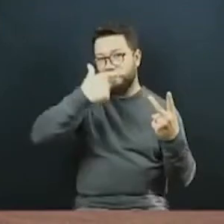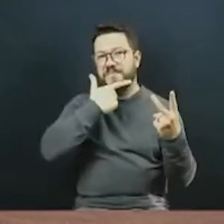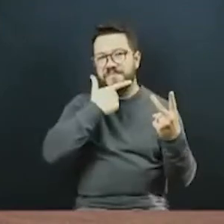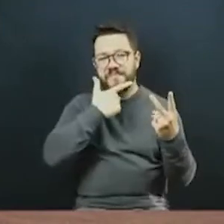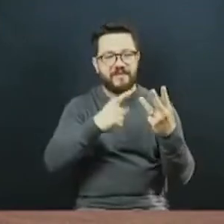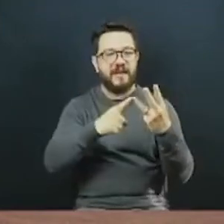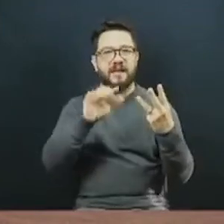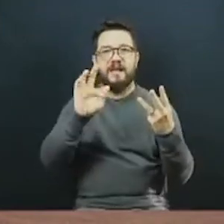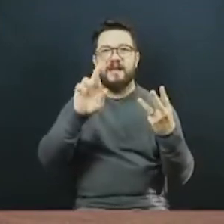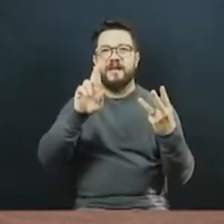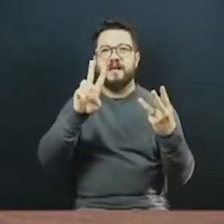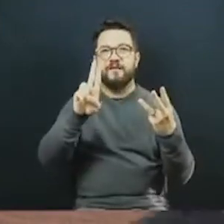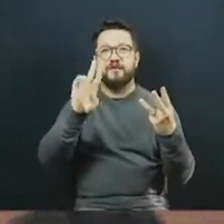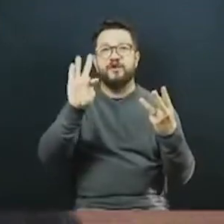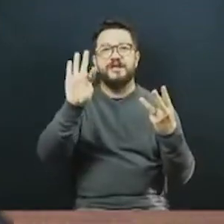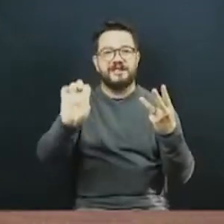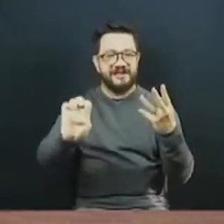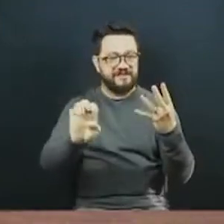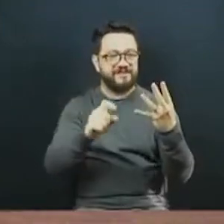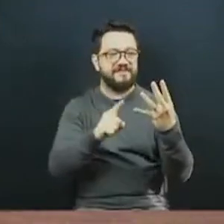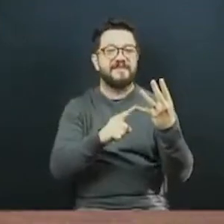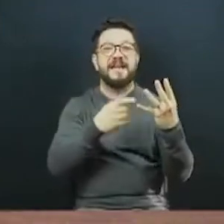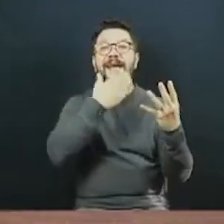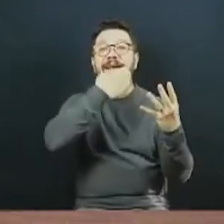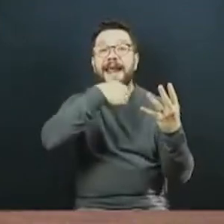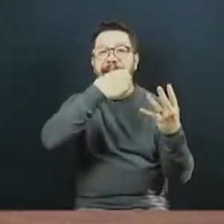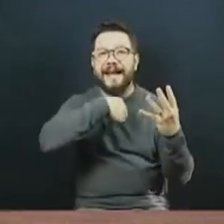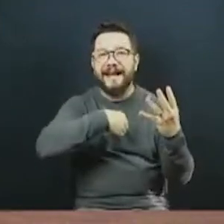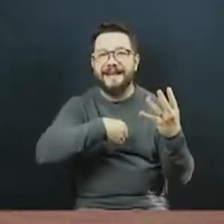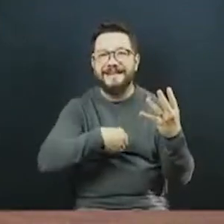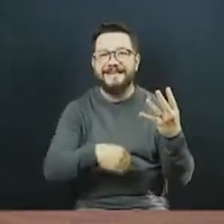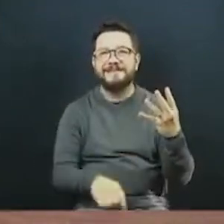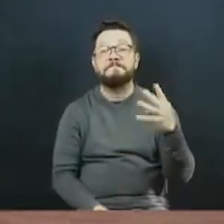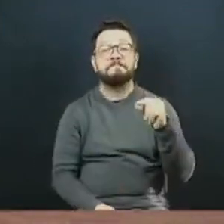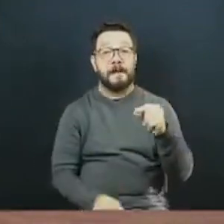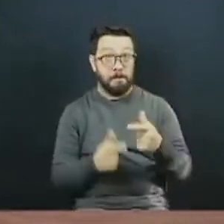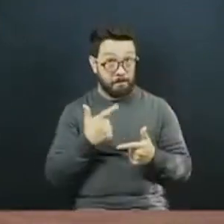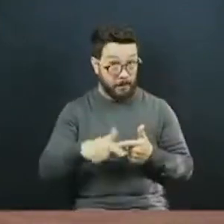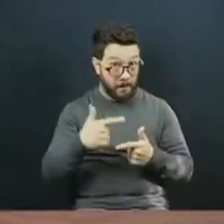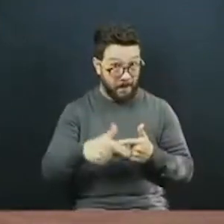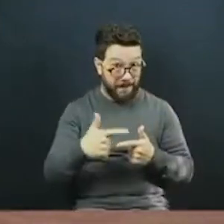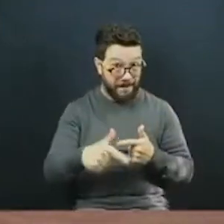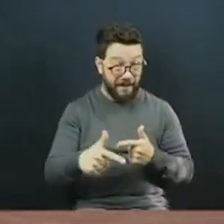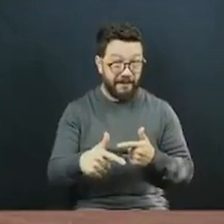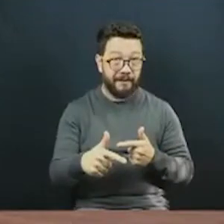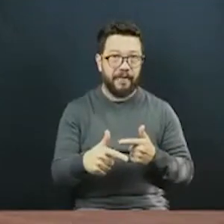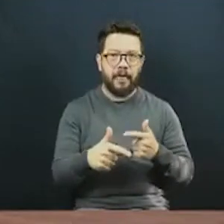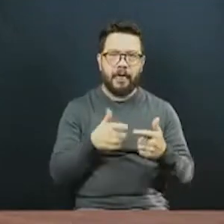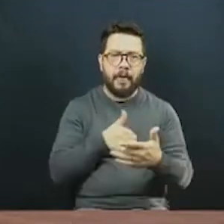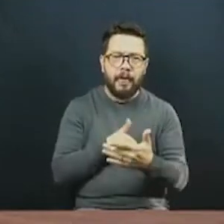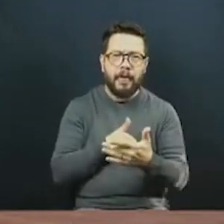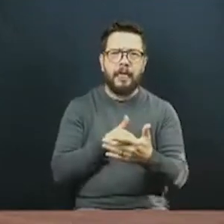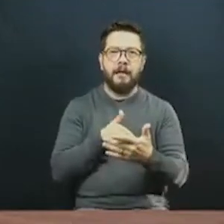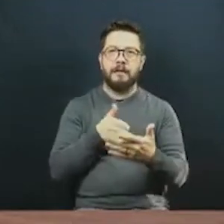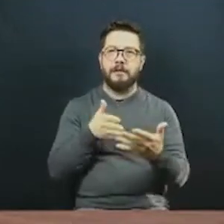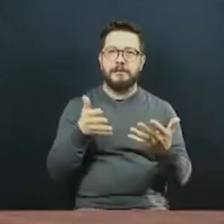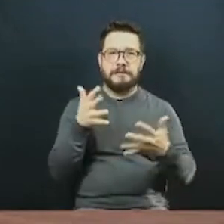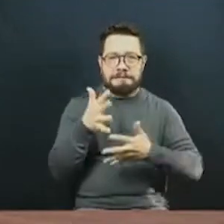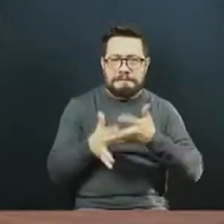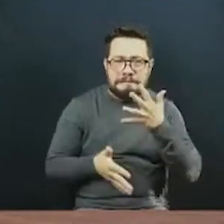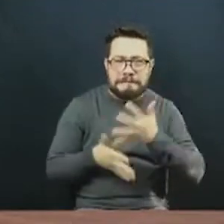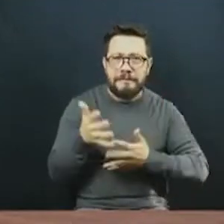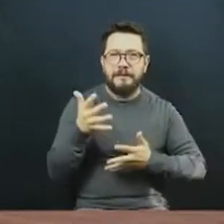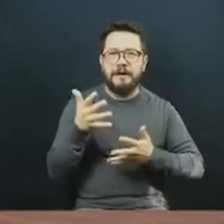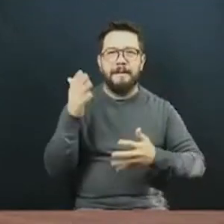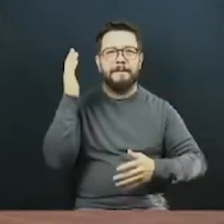agora está na gestão Greca. Então, se teve problemas, ineficiência, má gestão, enfim, isso não é